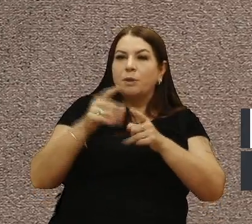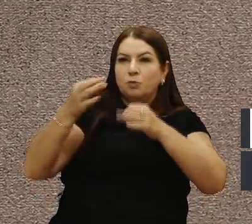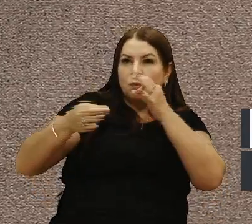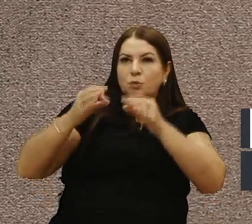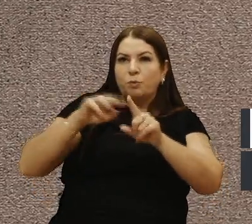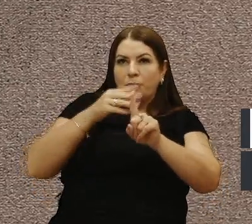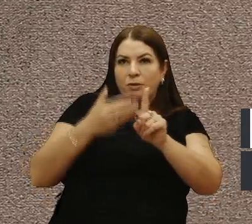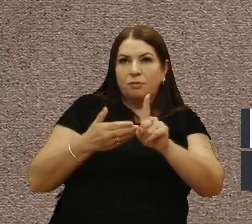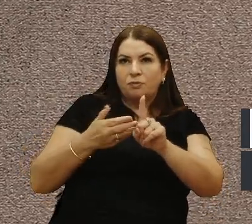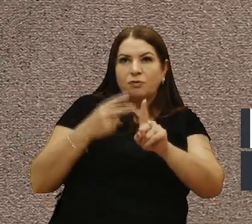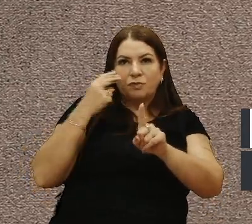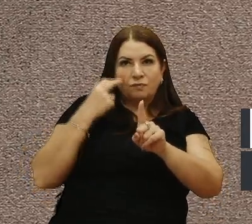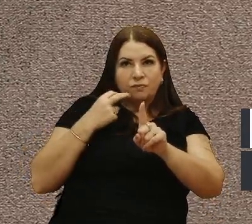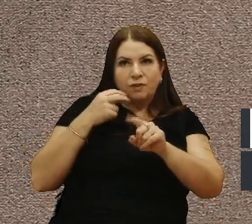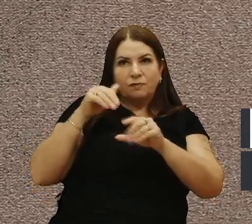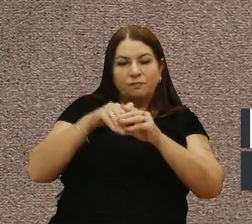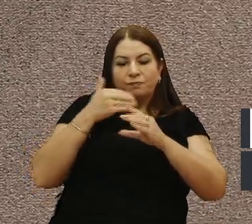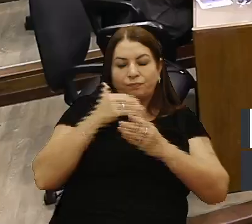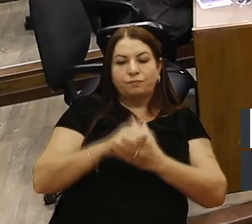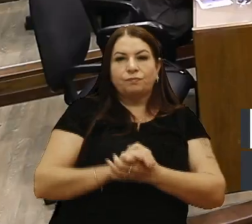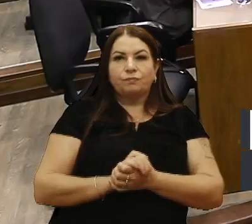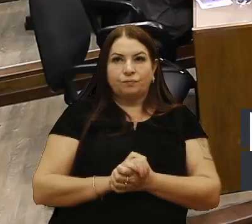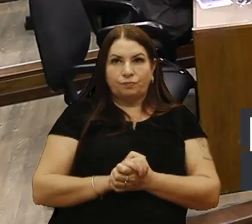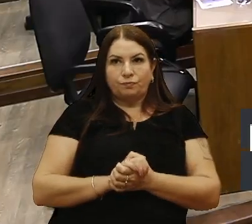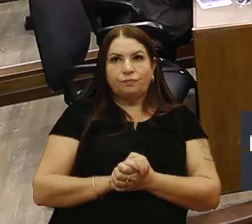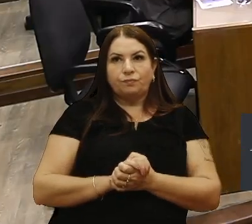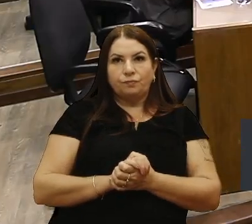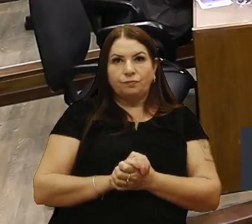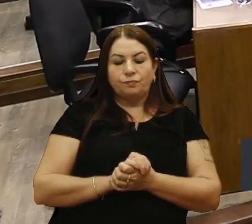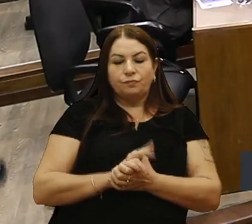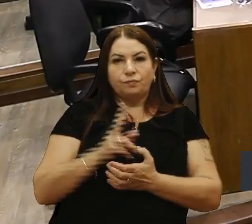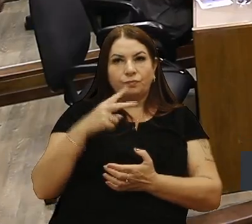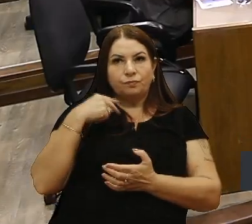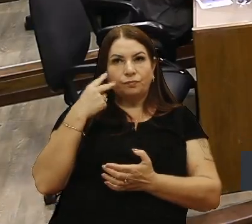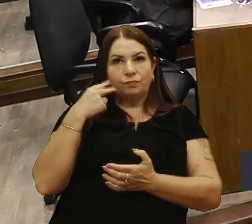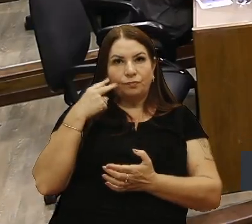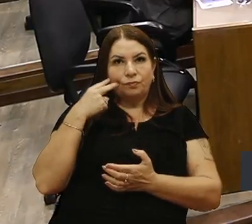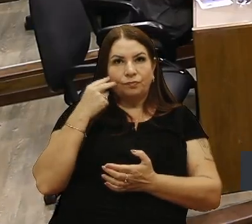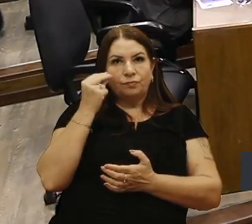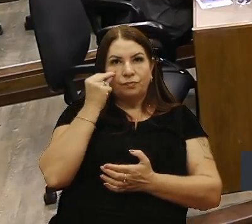parabéns ao colega Daniel Santos e votarei favorável. Próximo inscrito, vereador Cláudio Libardi.